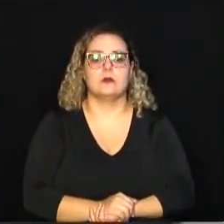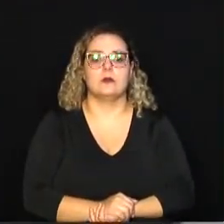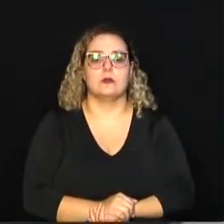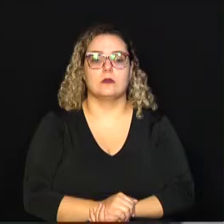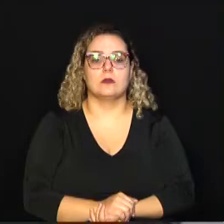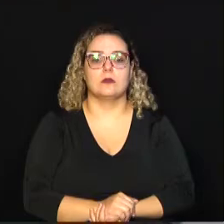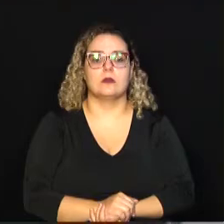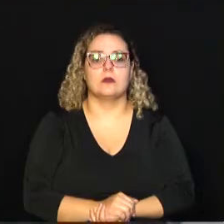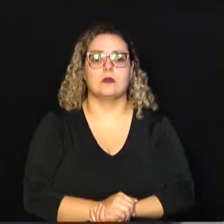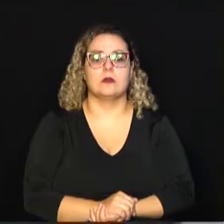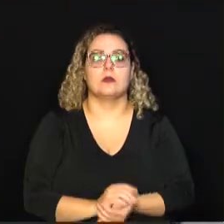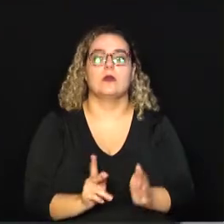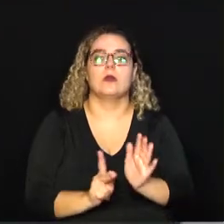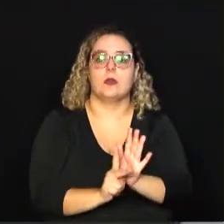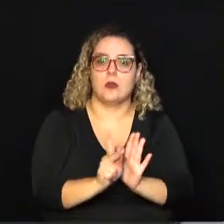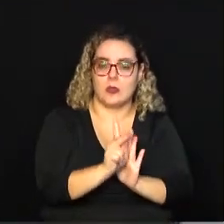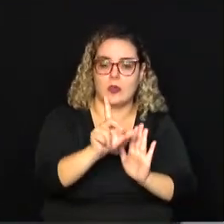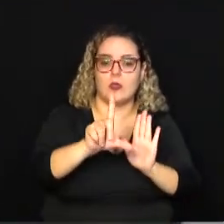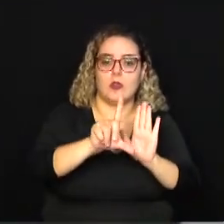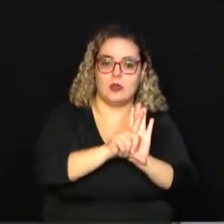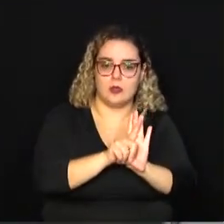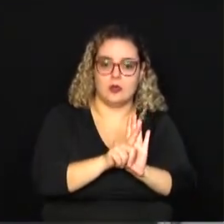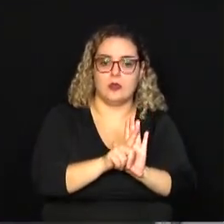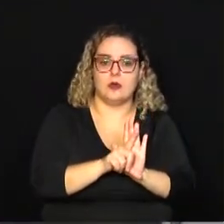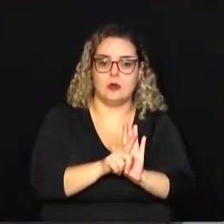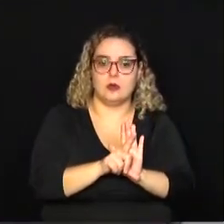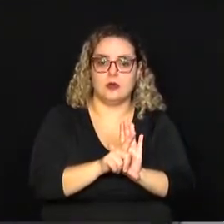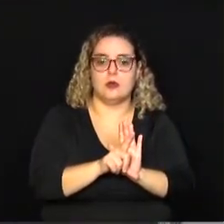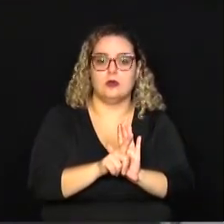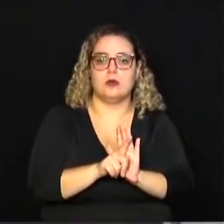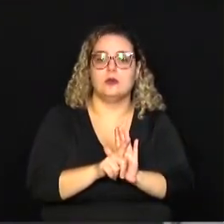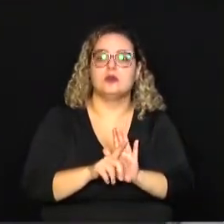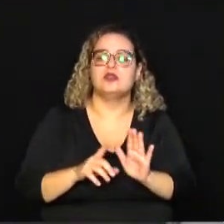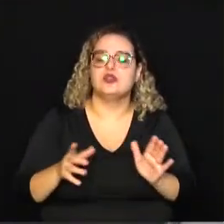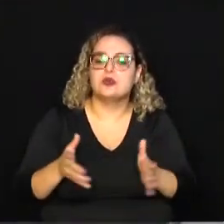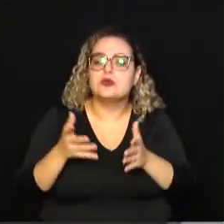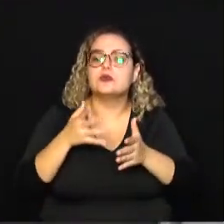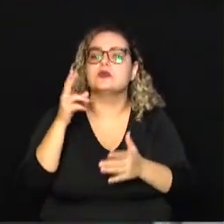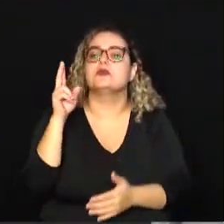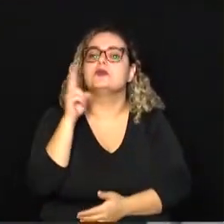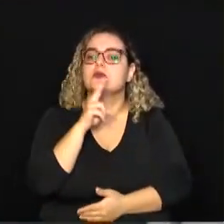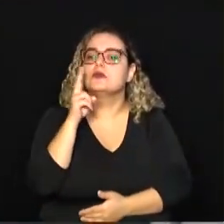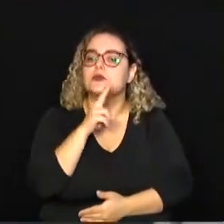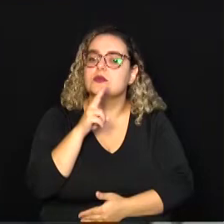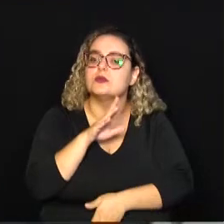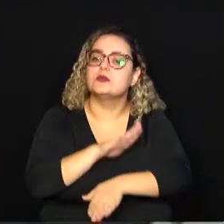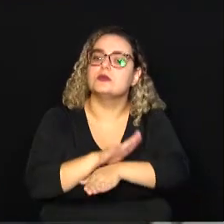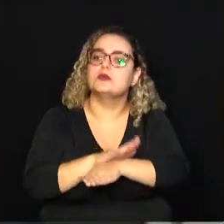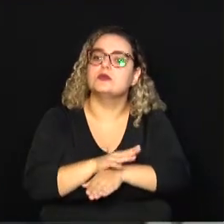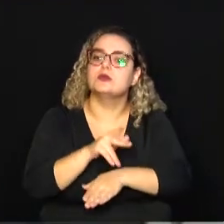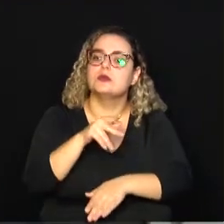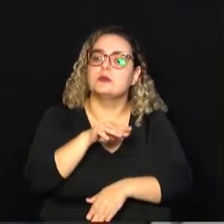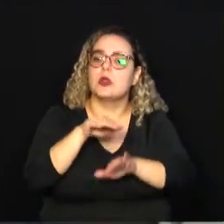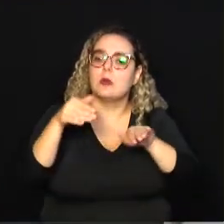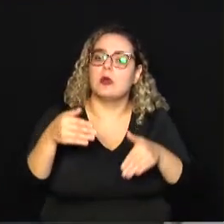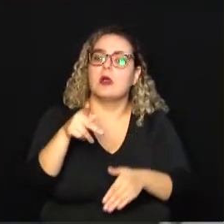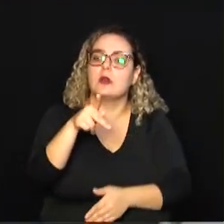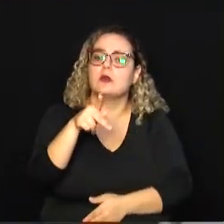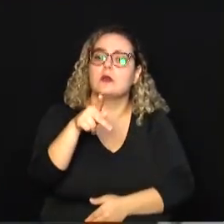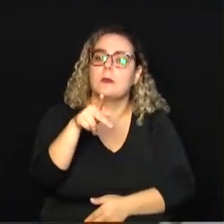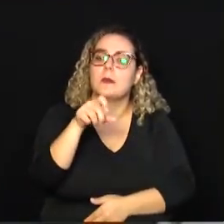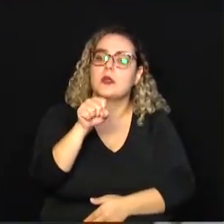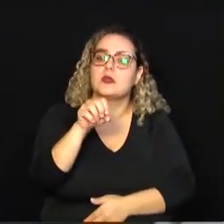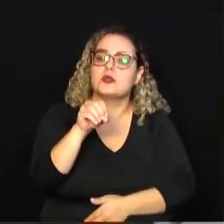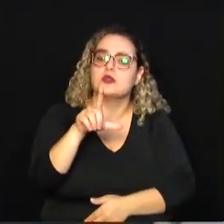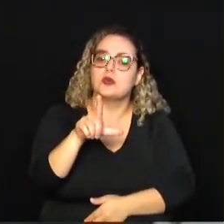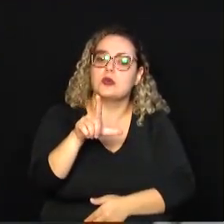o projeto de lei de auxílio emergencial está sendo aí apresentada pela bancada do PSOL e nós, pela bancada do